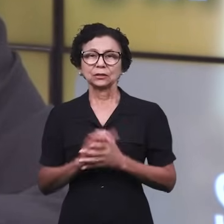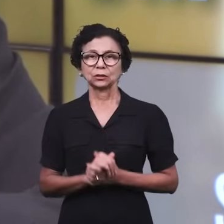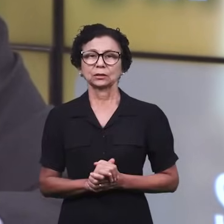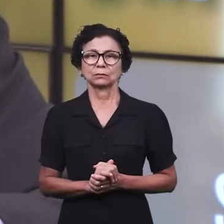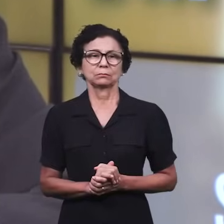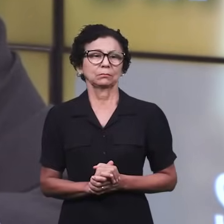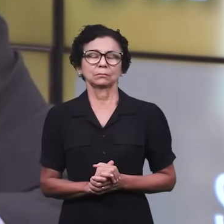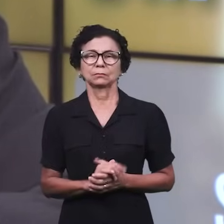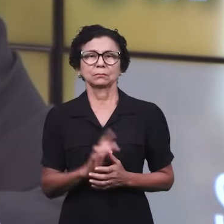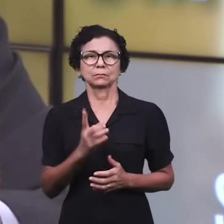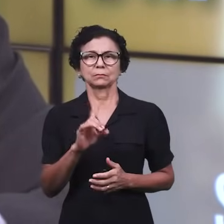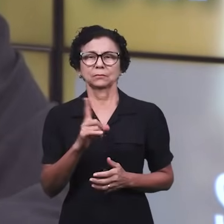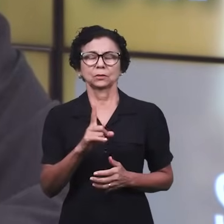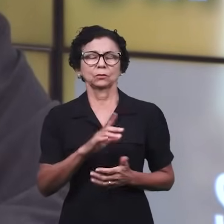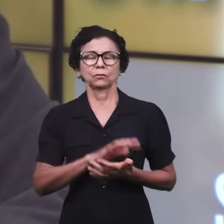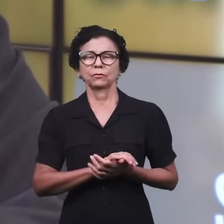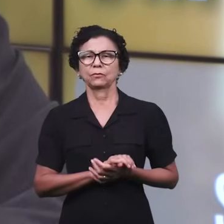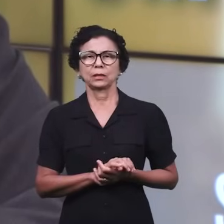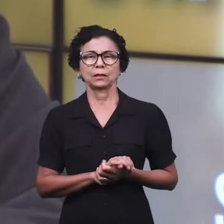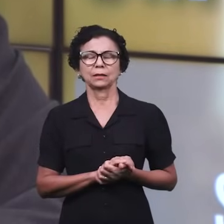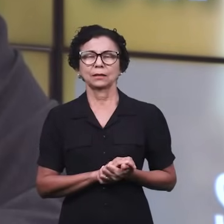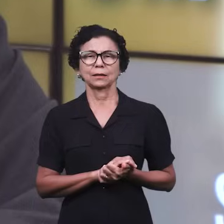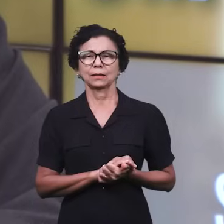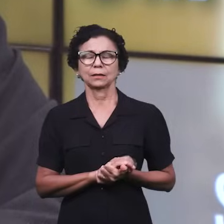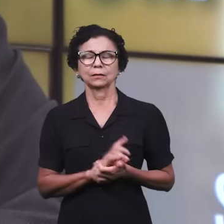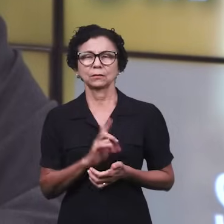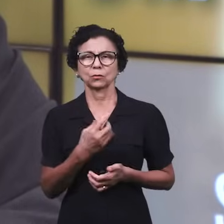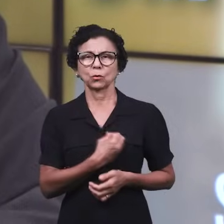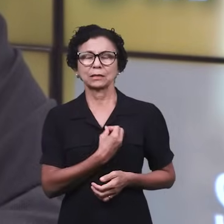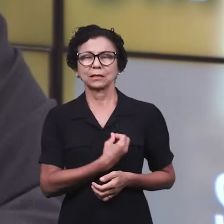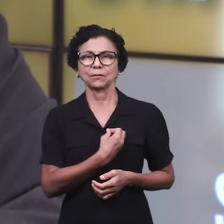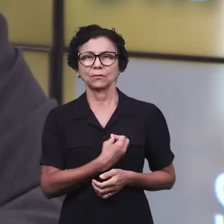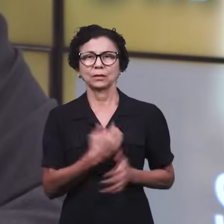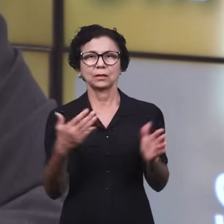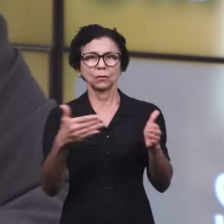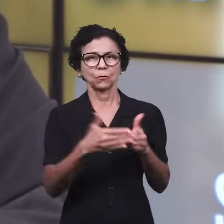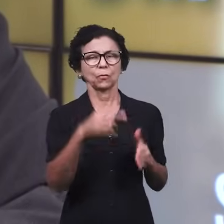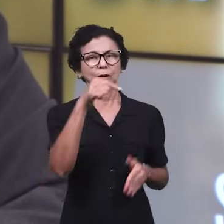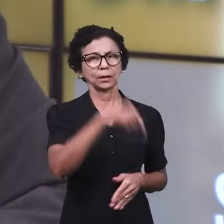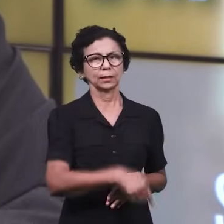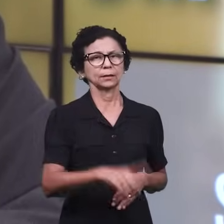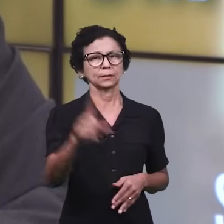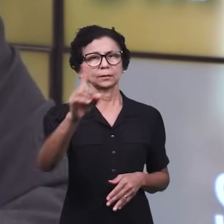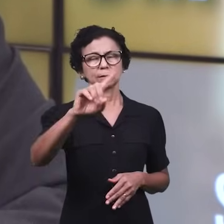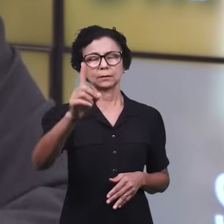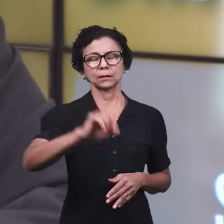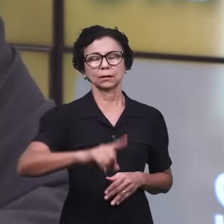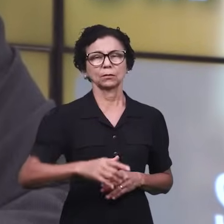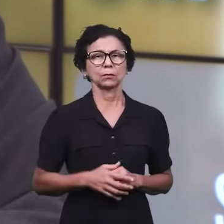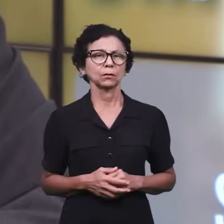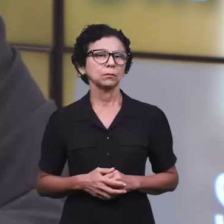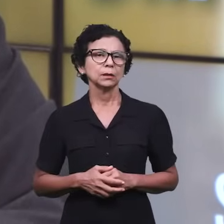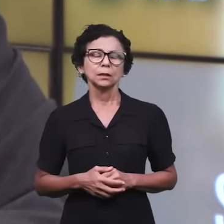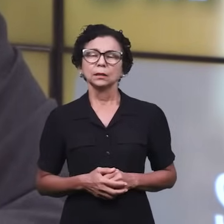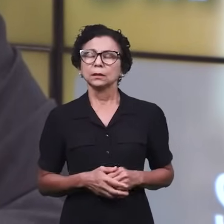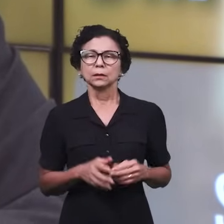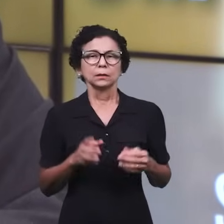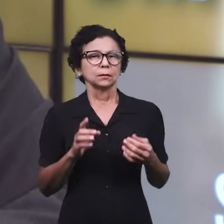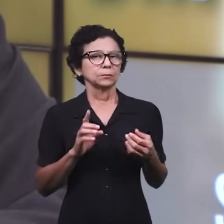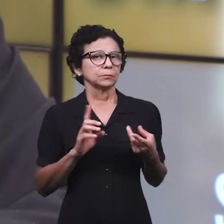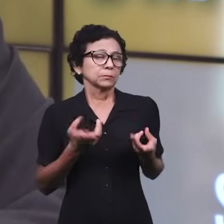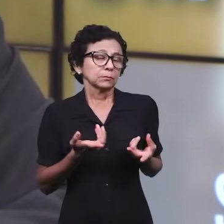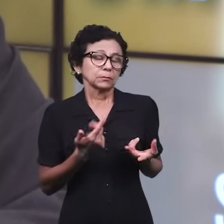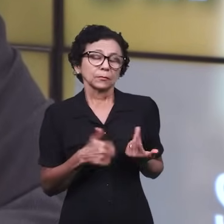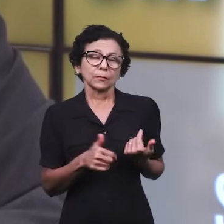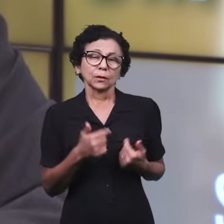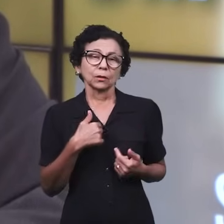presa aqui não não edificou casa a nossa casa é na eternidade o aspecto seguinte não contaminar não se contaminar assim como Daniel não